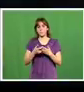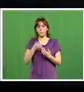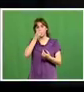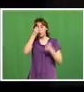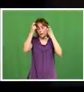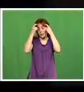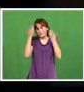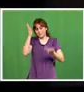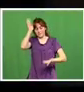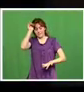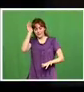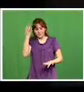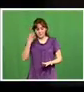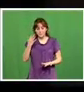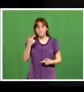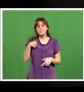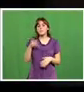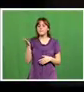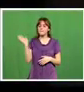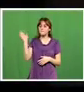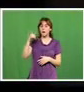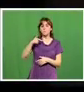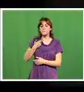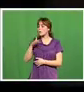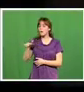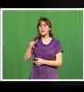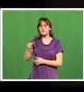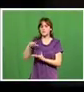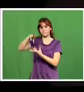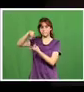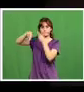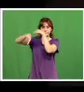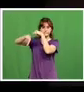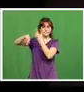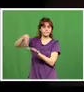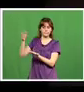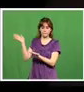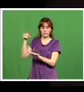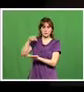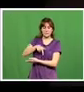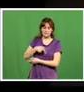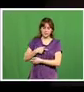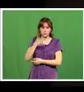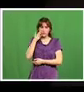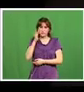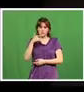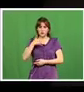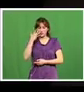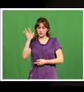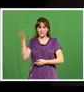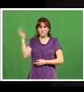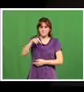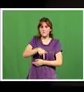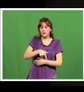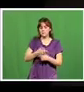O urso é um animal que veio do Ártico e, portanto, veio parar aqui a uma terra estrangeira.